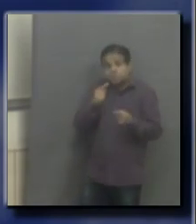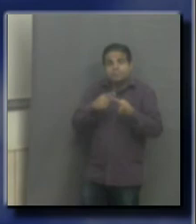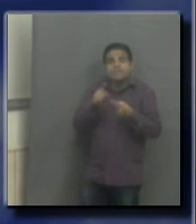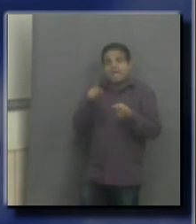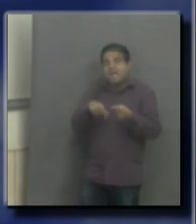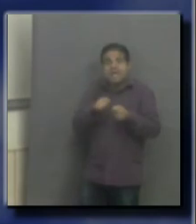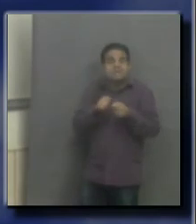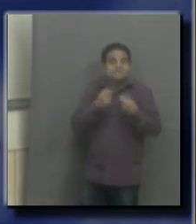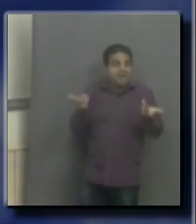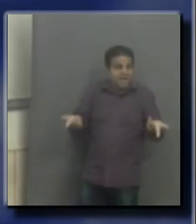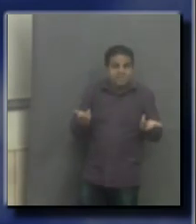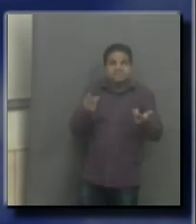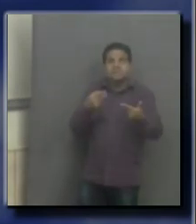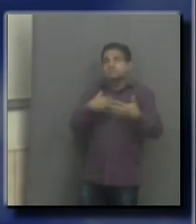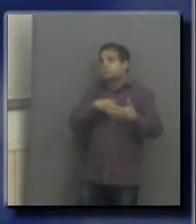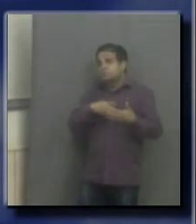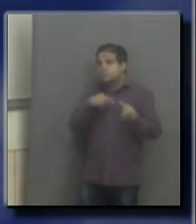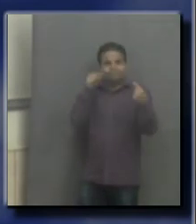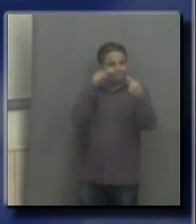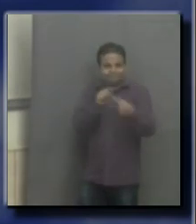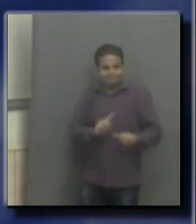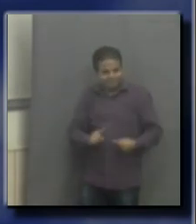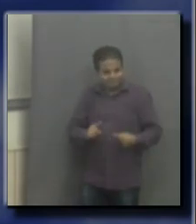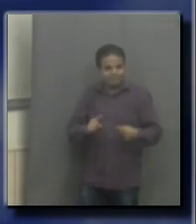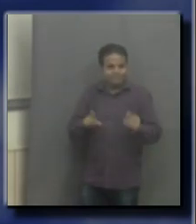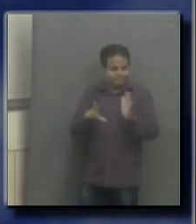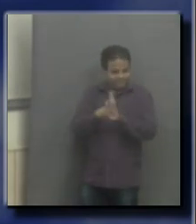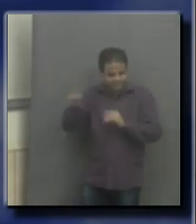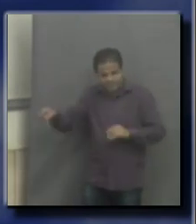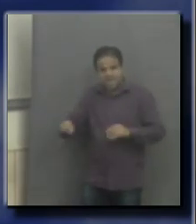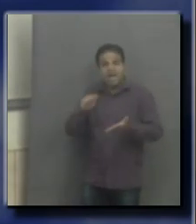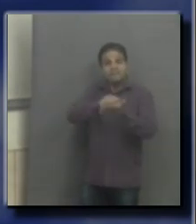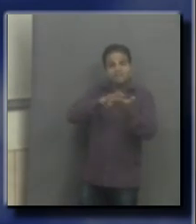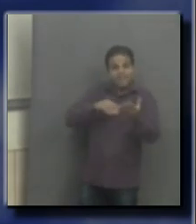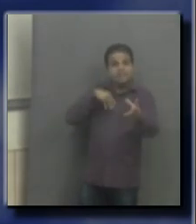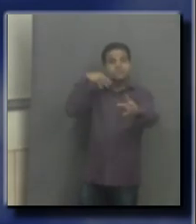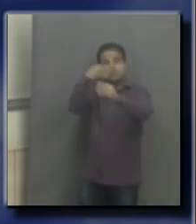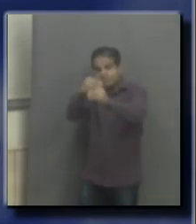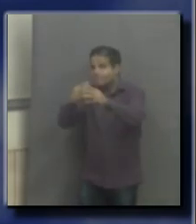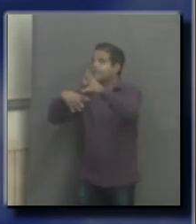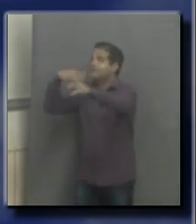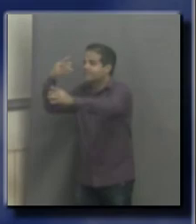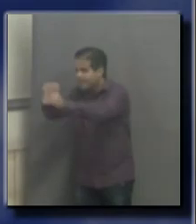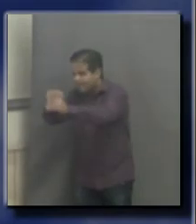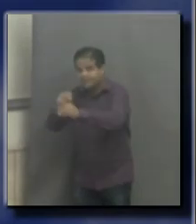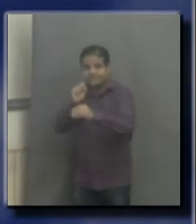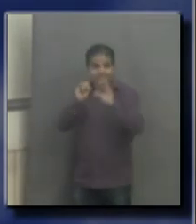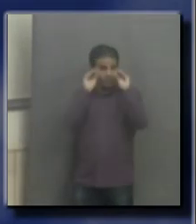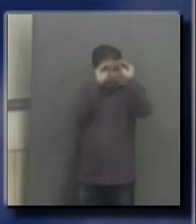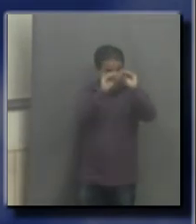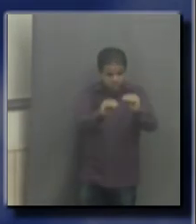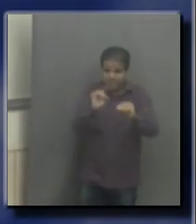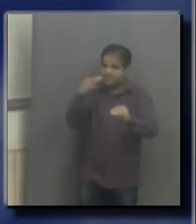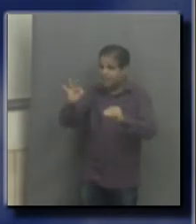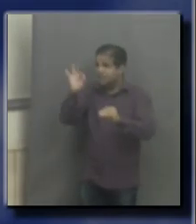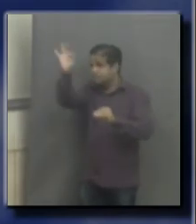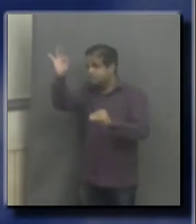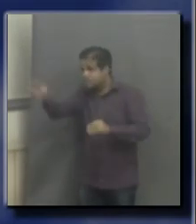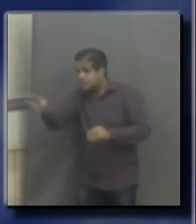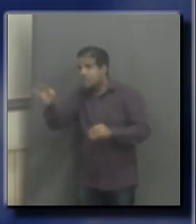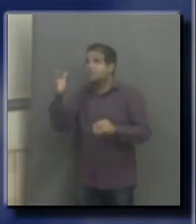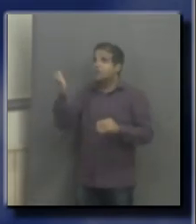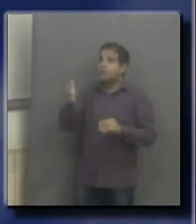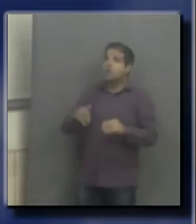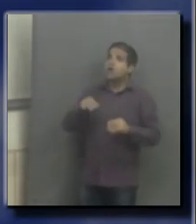forma totalmente irregular, atividades complementares, e agora, se a gente colocar mais 10%